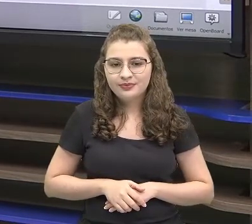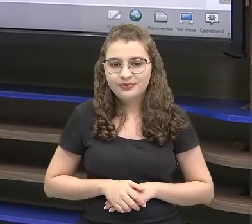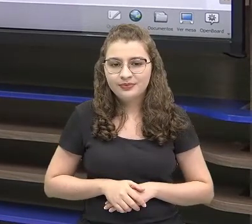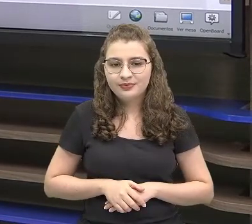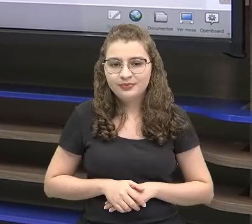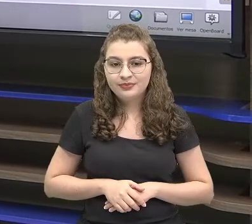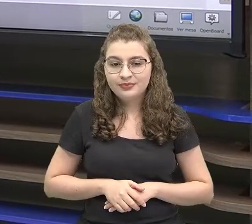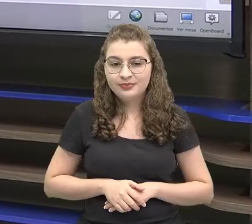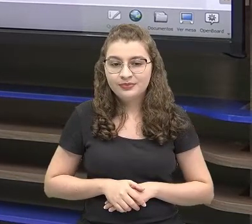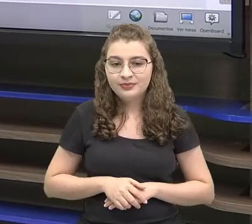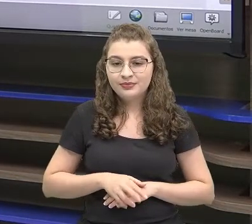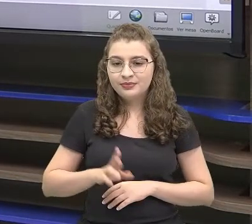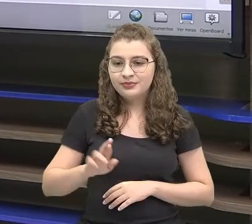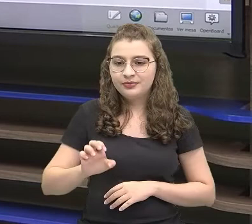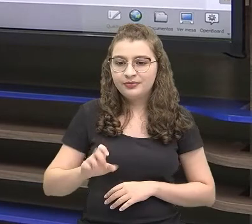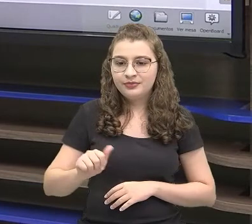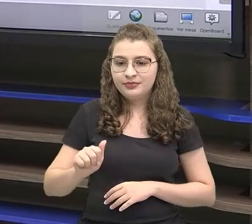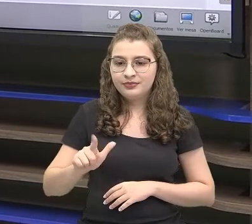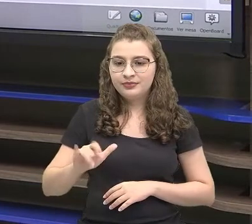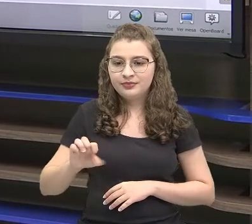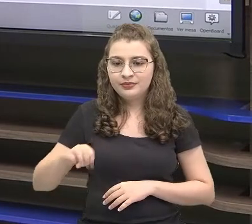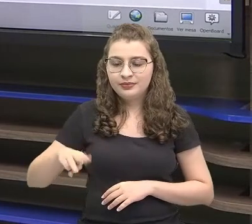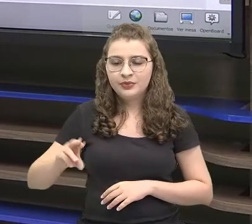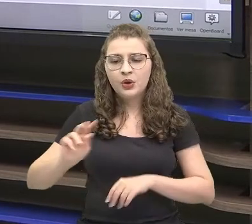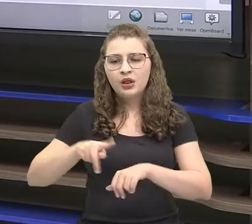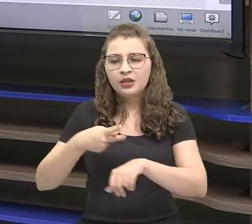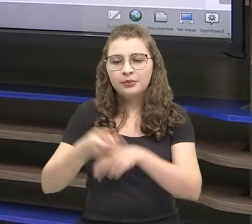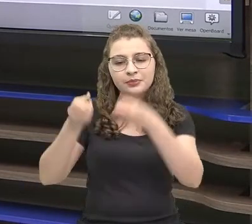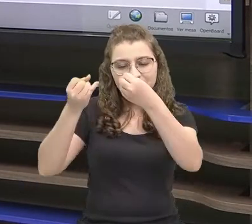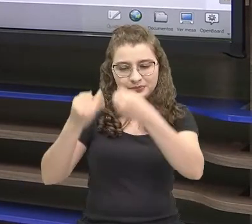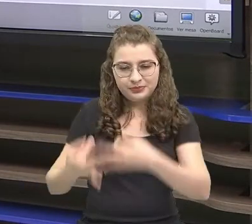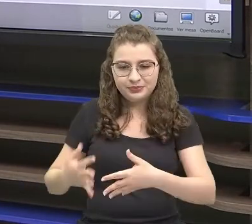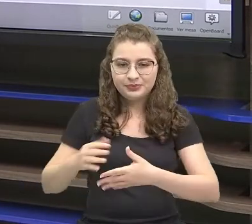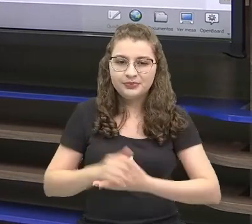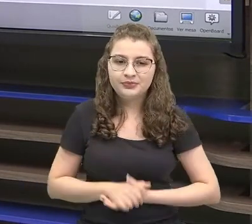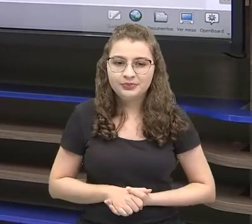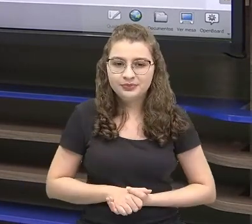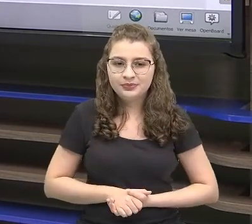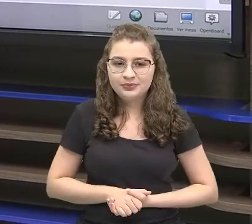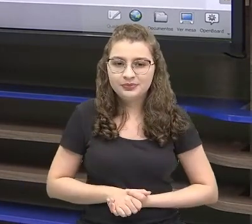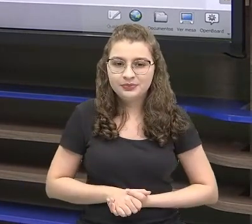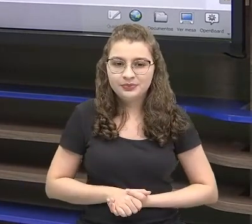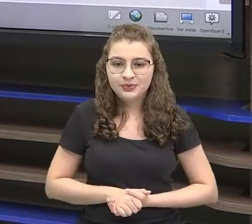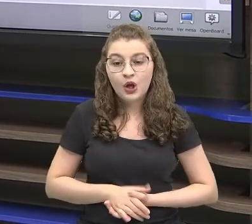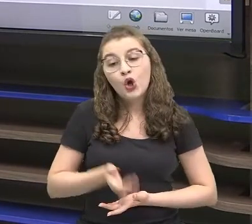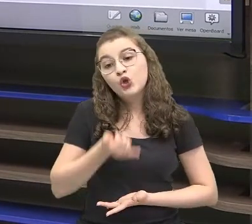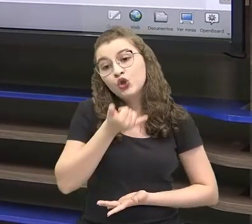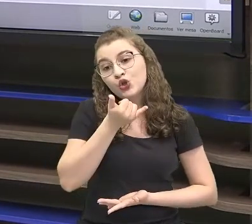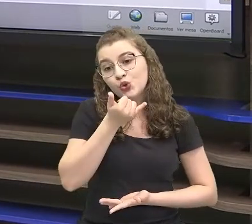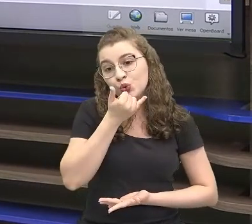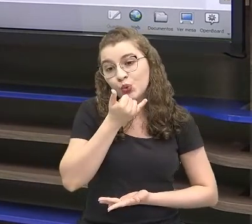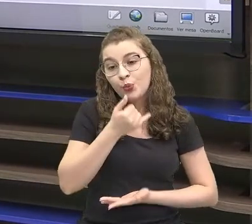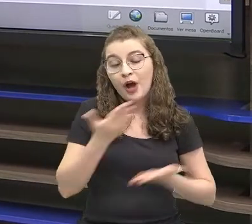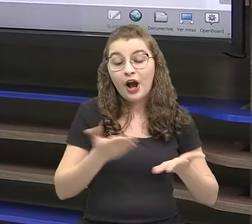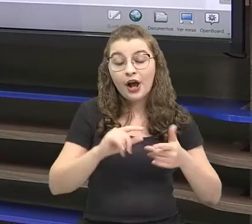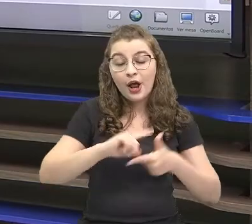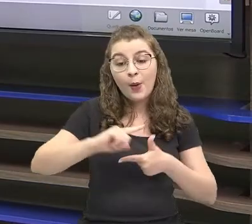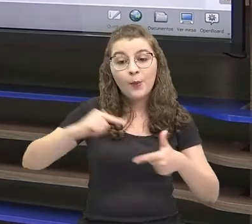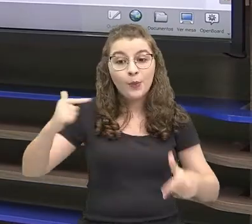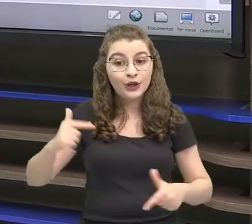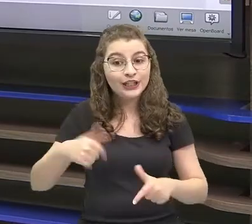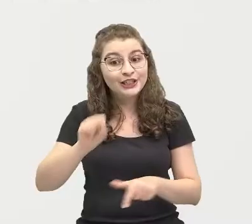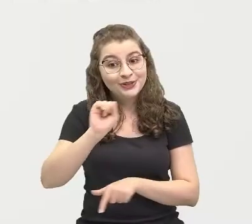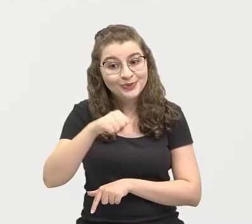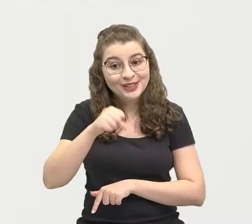vamos analisar mais à frente, um pré-modernista, professor, realista, pré-modernista, ok? Muito bem,